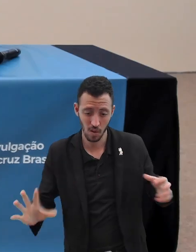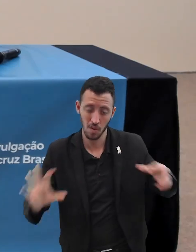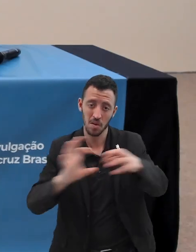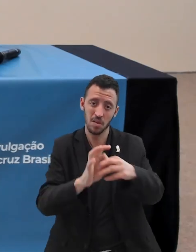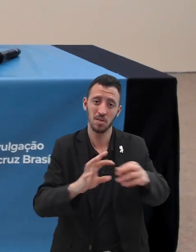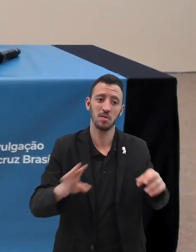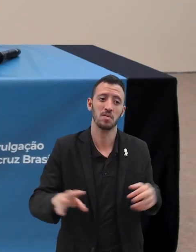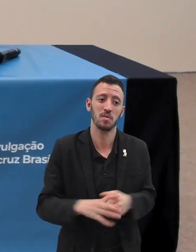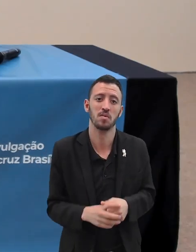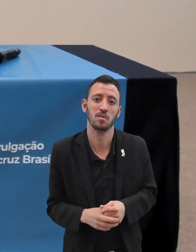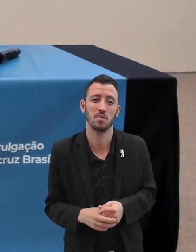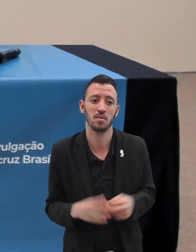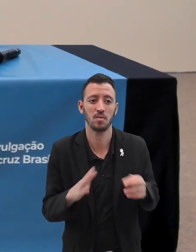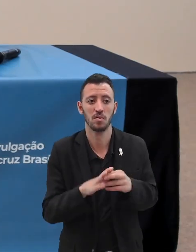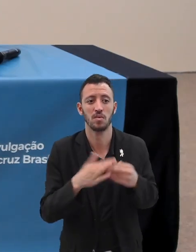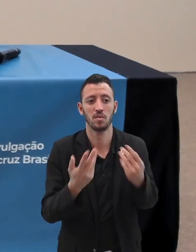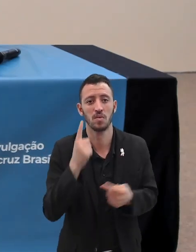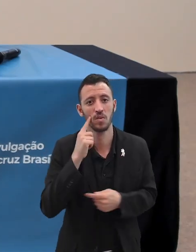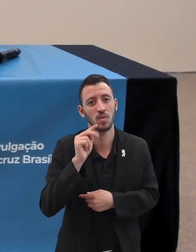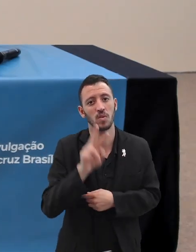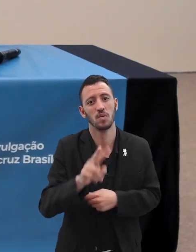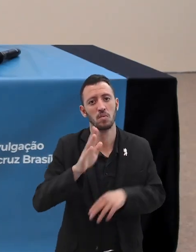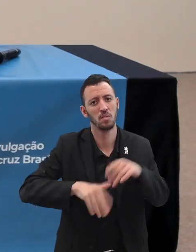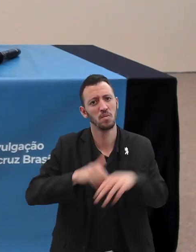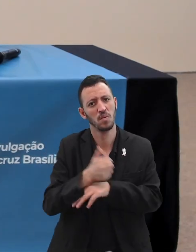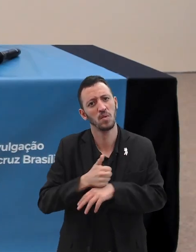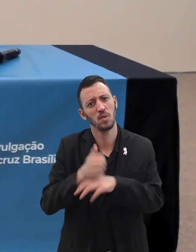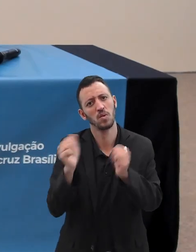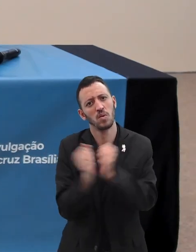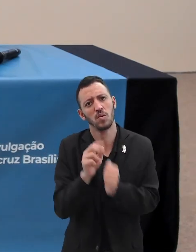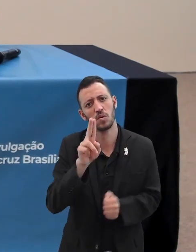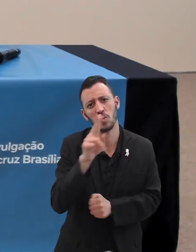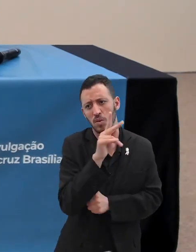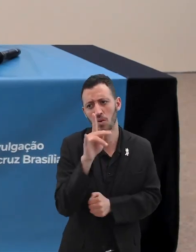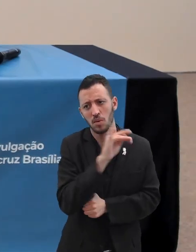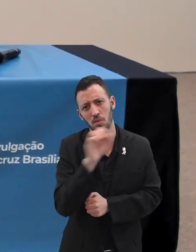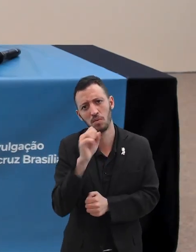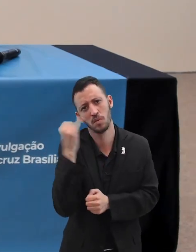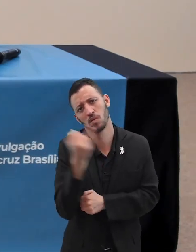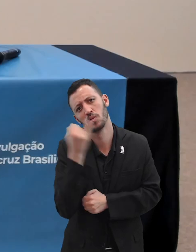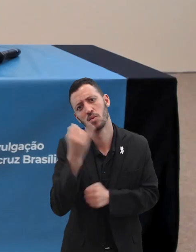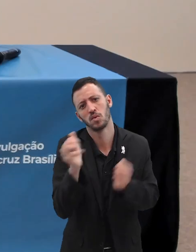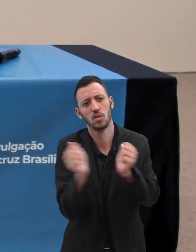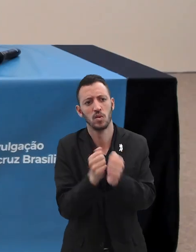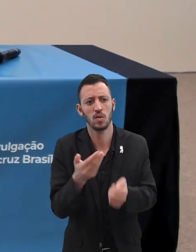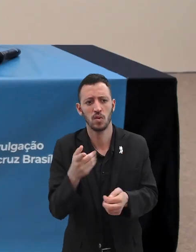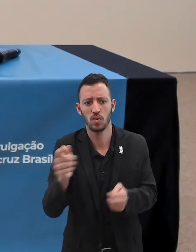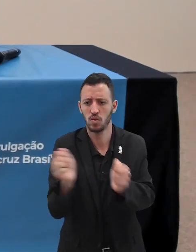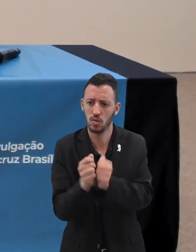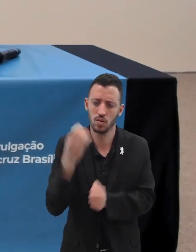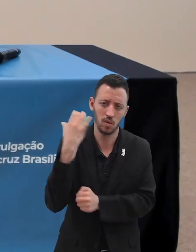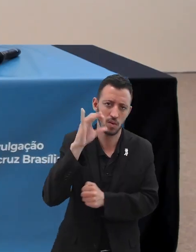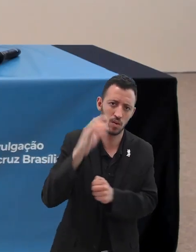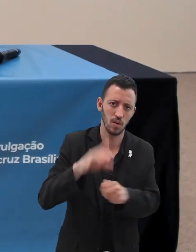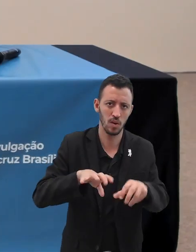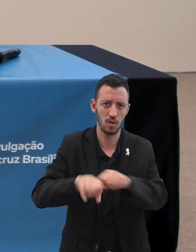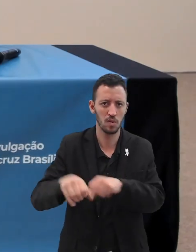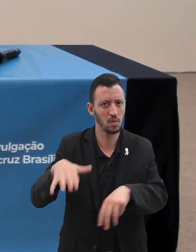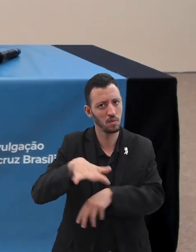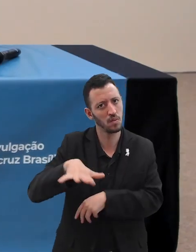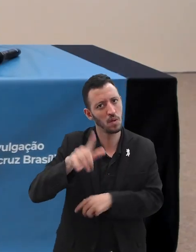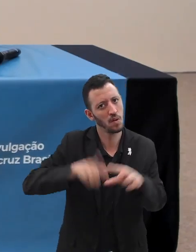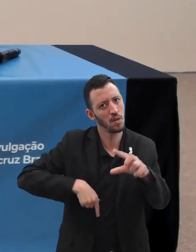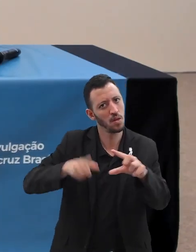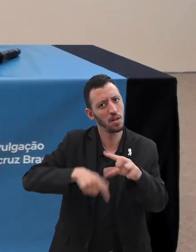associar. O Osmar Soares é um professor antigo da USP, fundamental na educação midiática, juntar a educação científica com a educação midiática, o